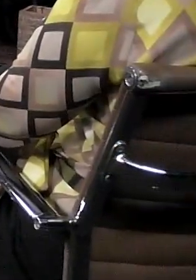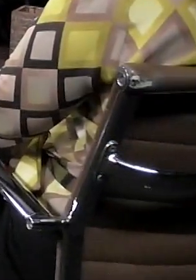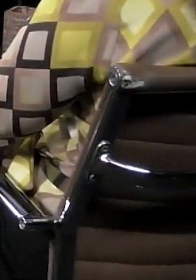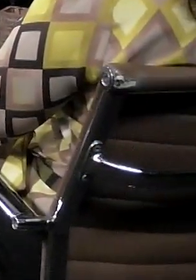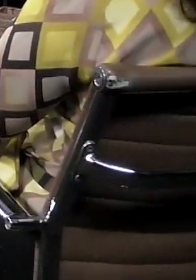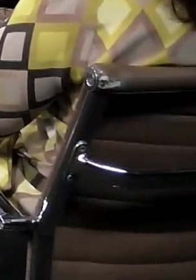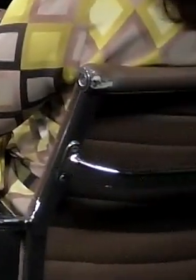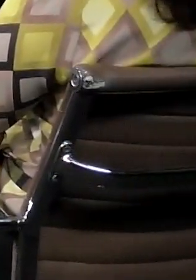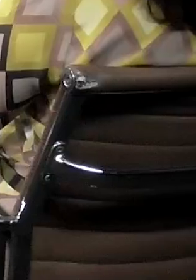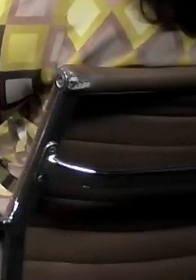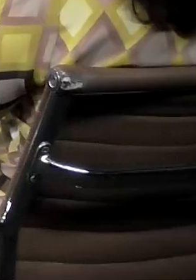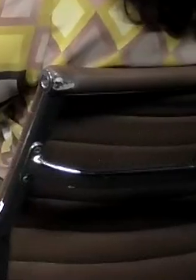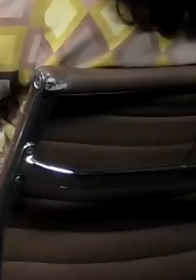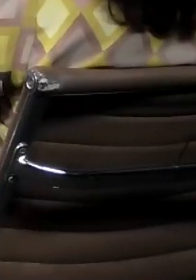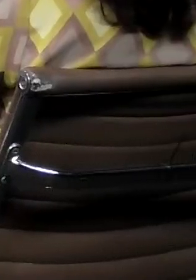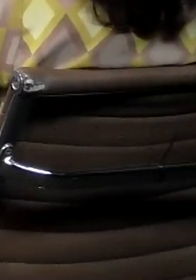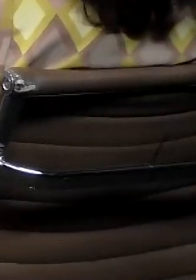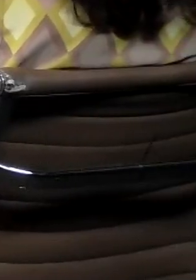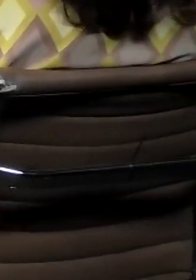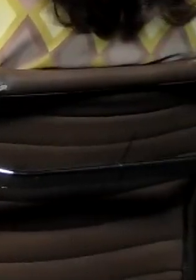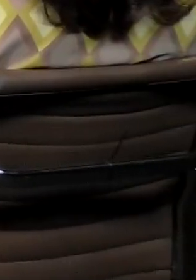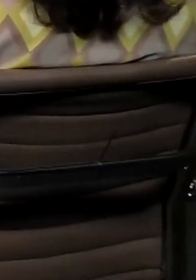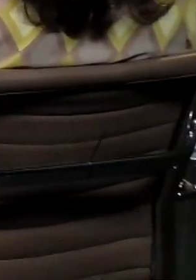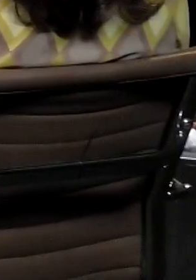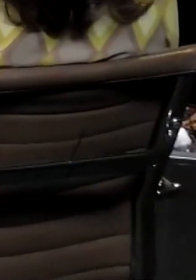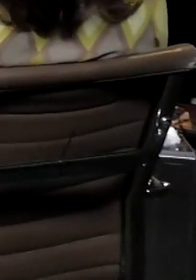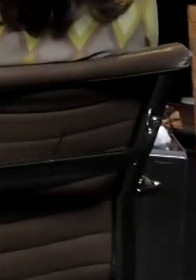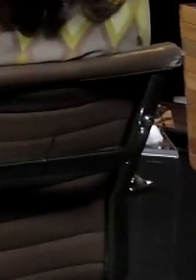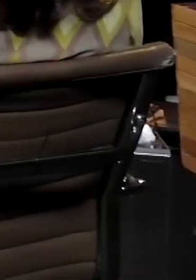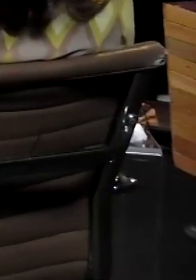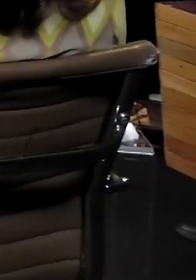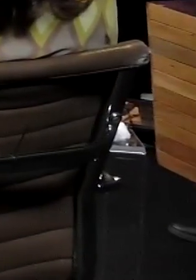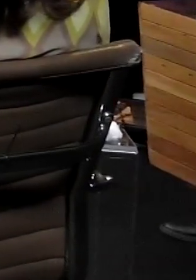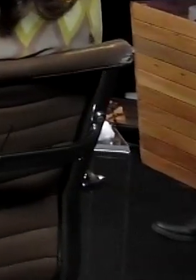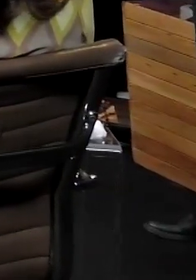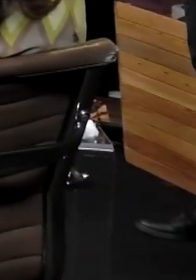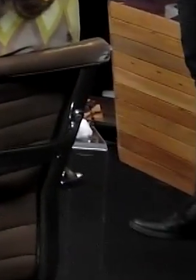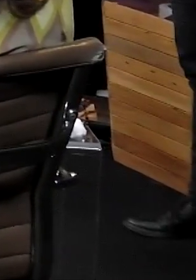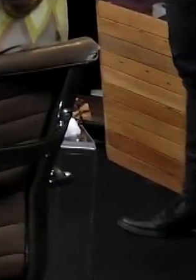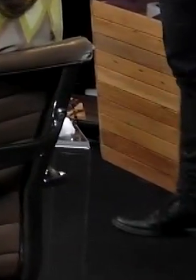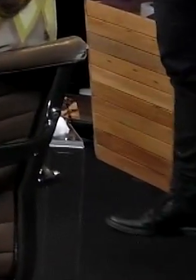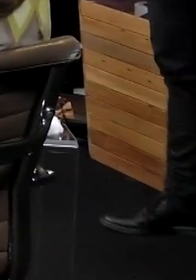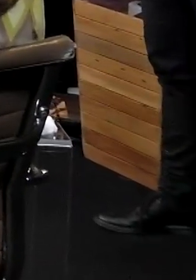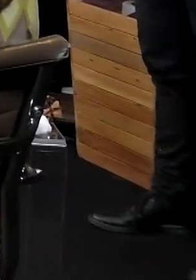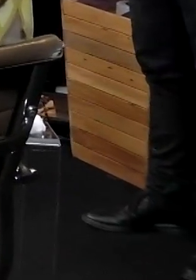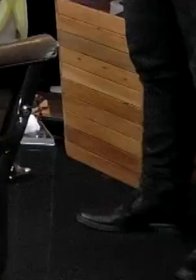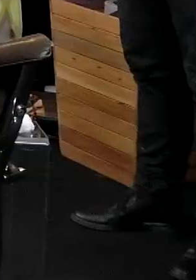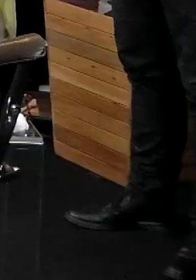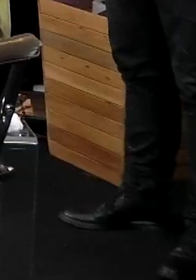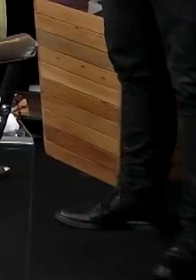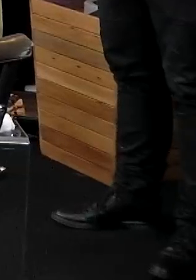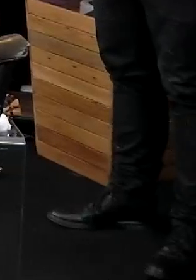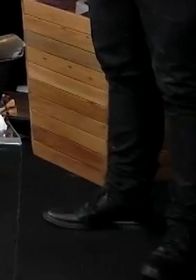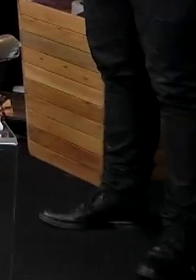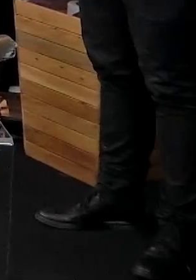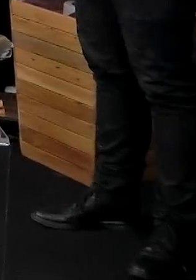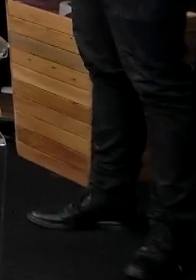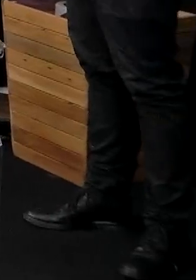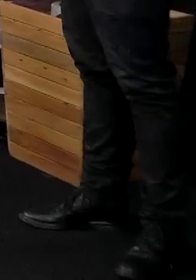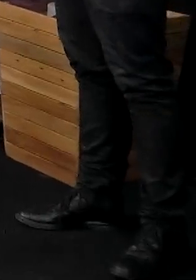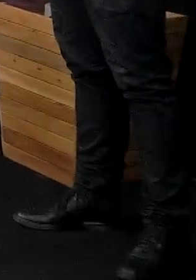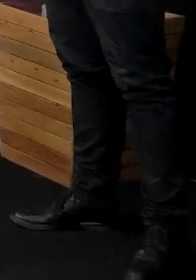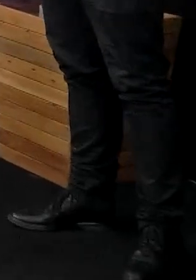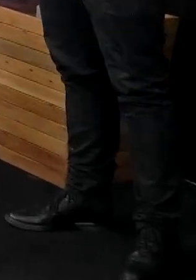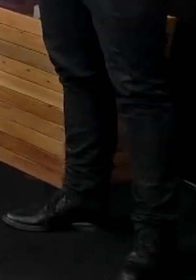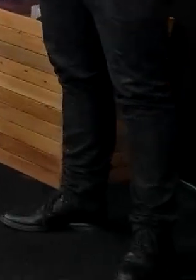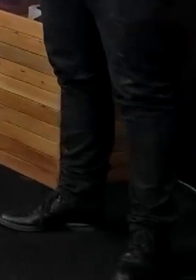me, il nome mio nessun saprà, non